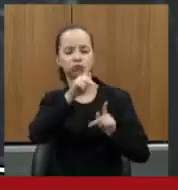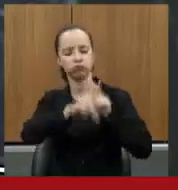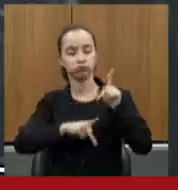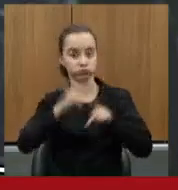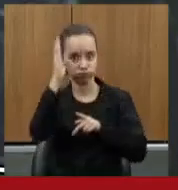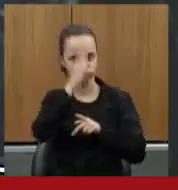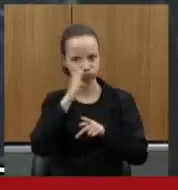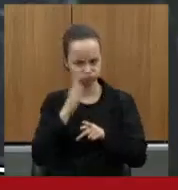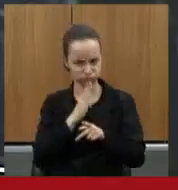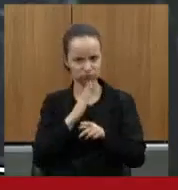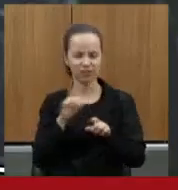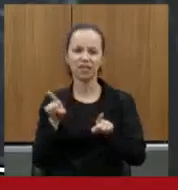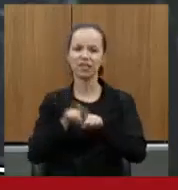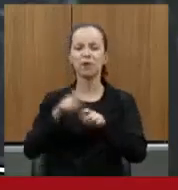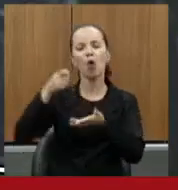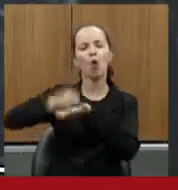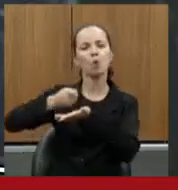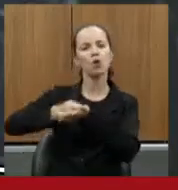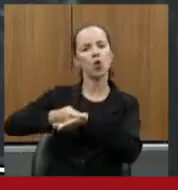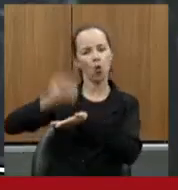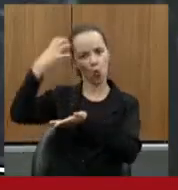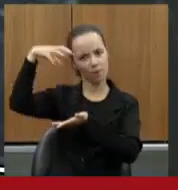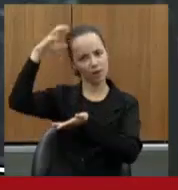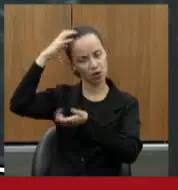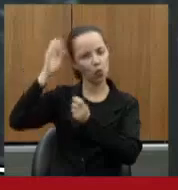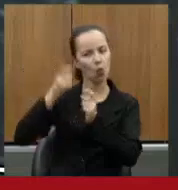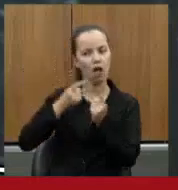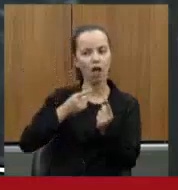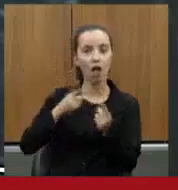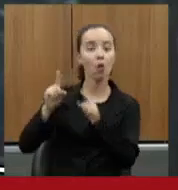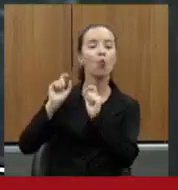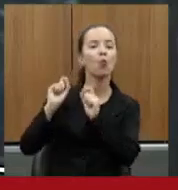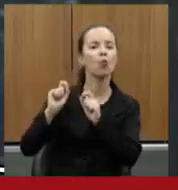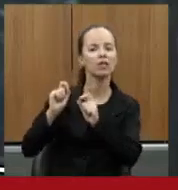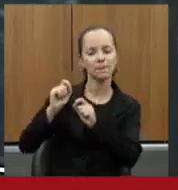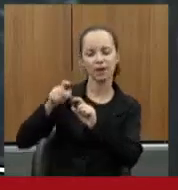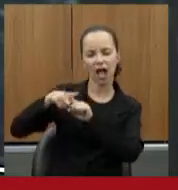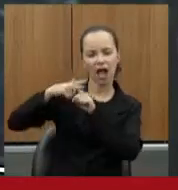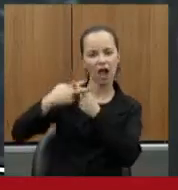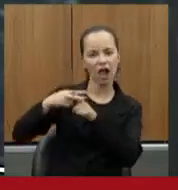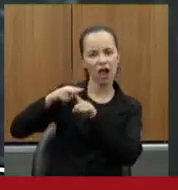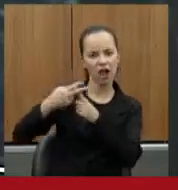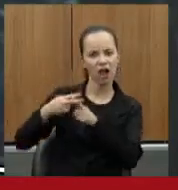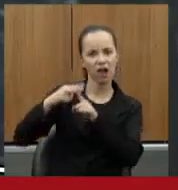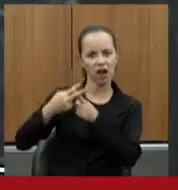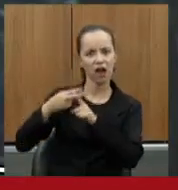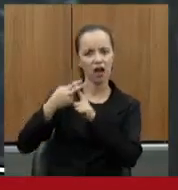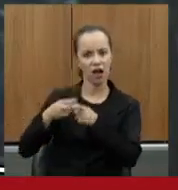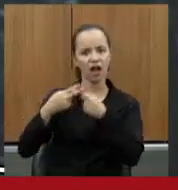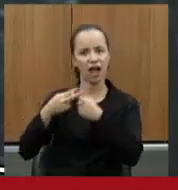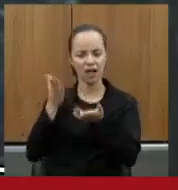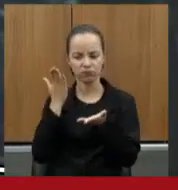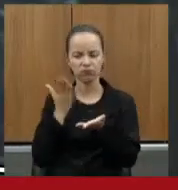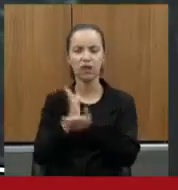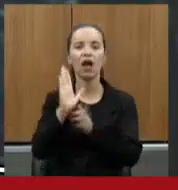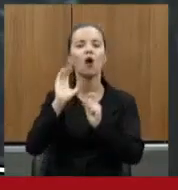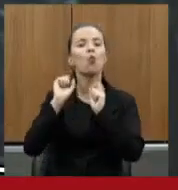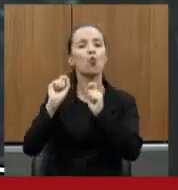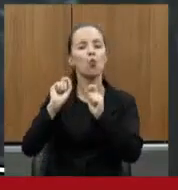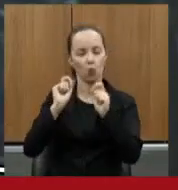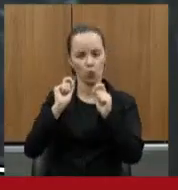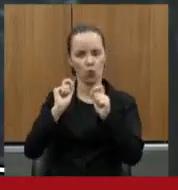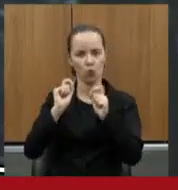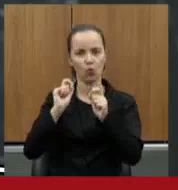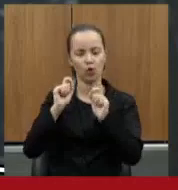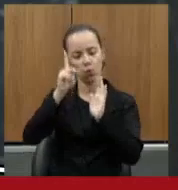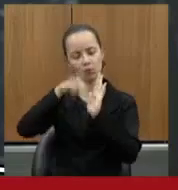e obrigou o imperador, com pequenas modificações, a publicar e outorgar exatamente